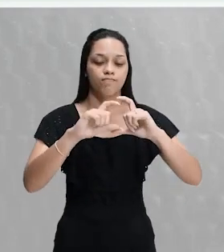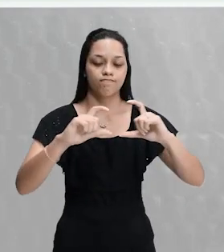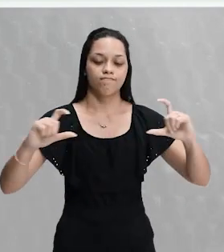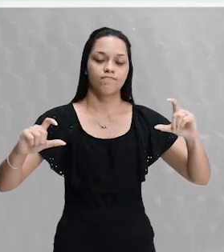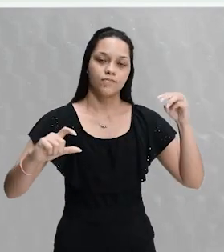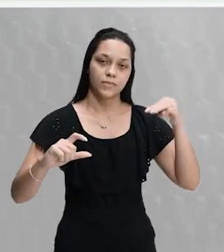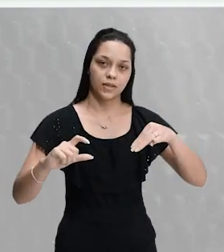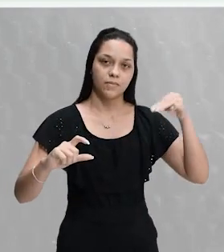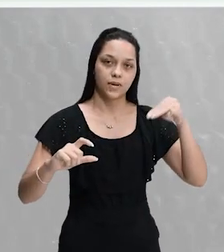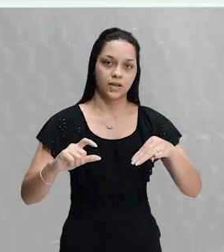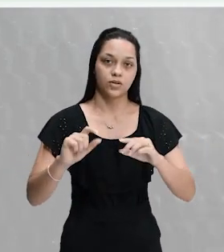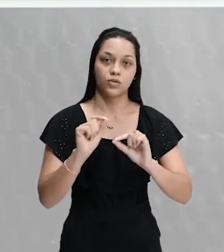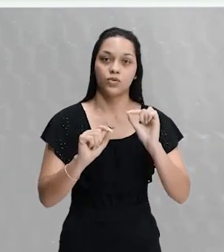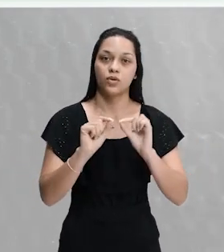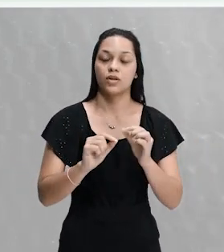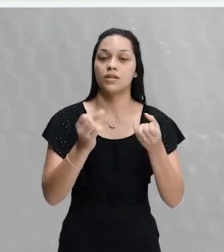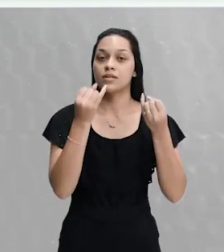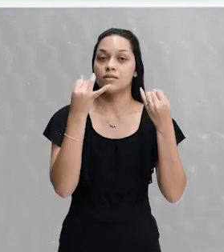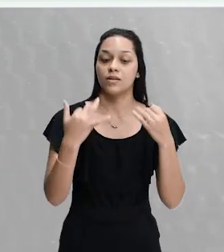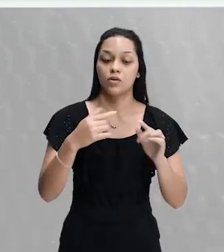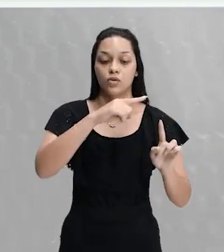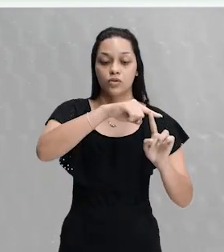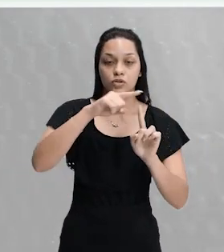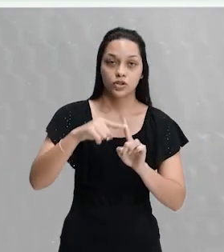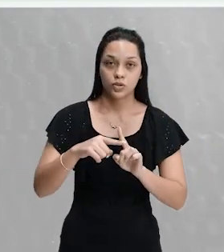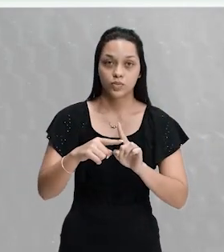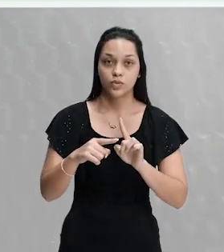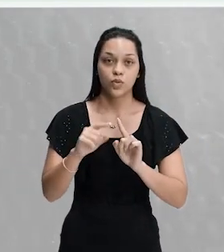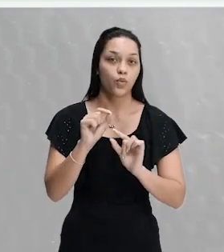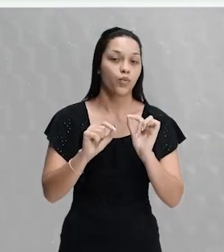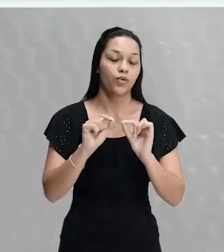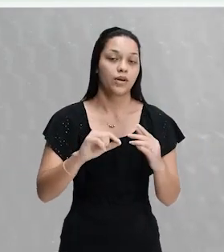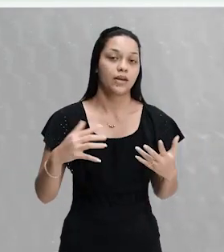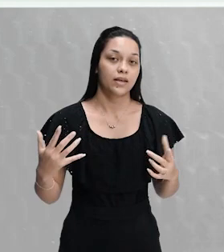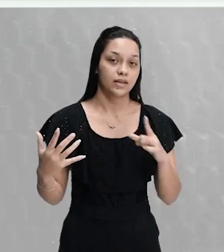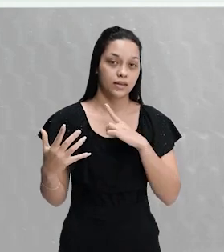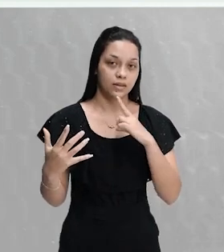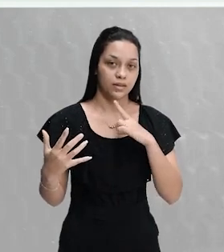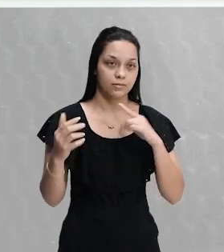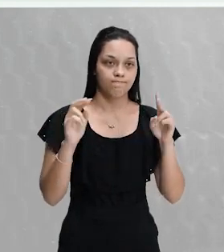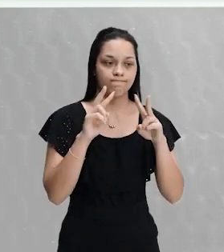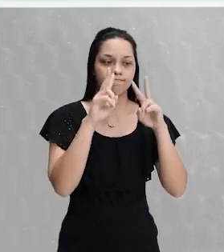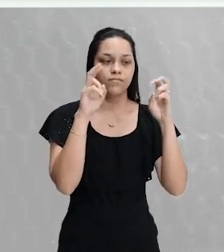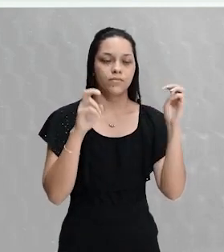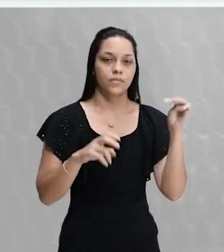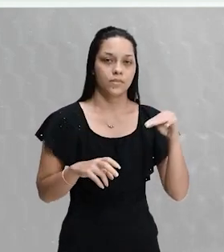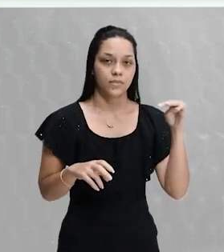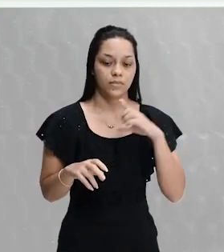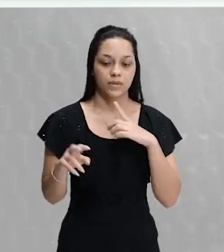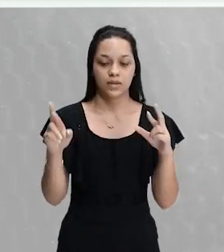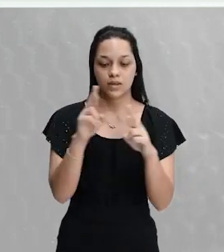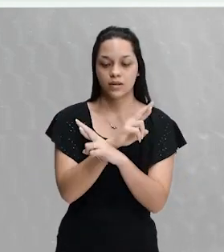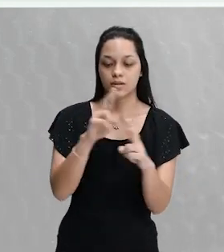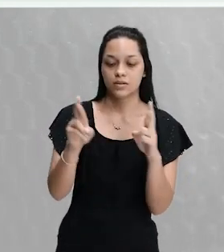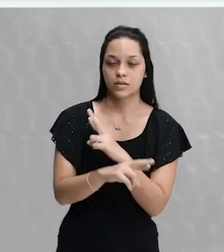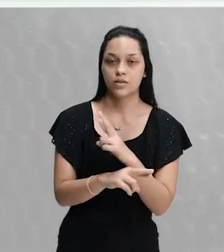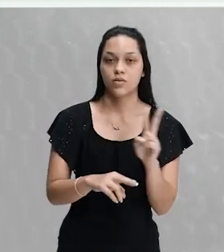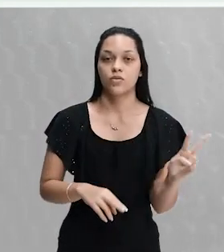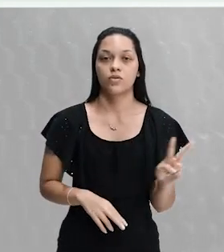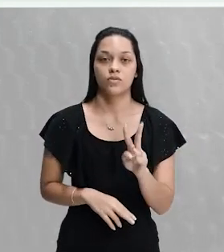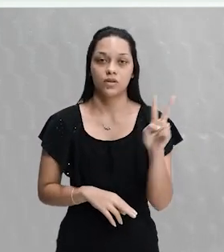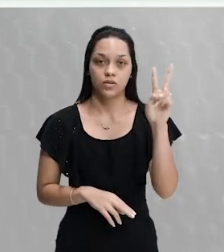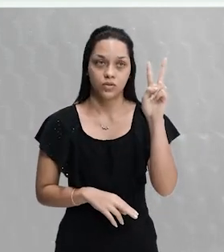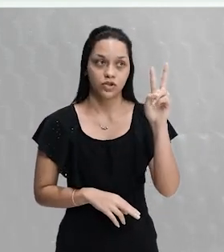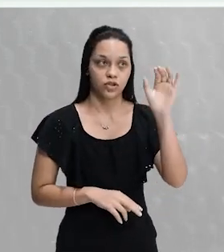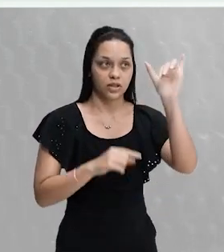matemática. O que define o tipo de função é justamente essa expressão matemática que associa os valores